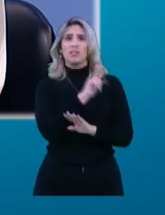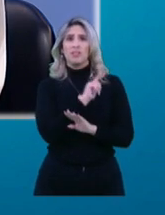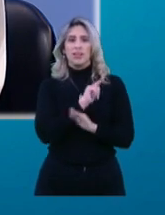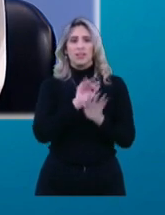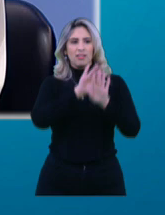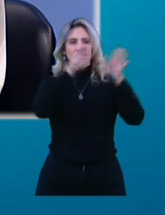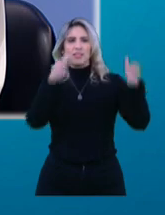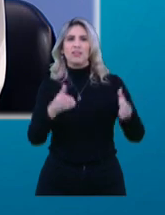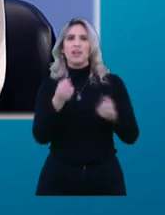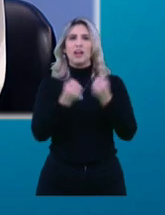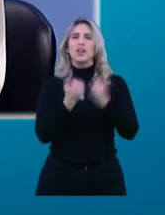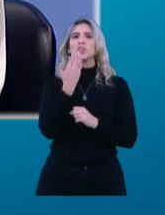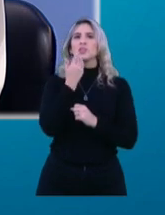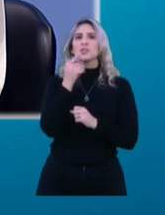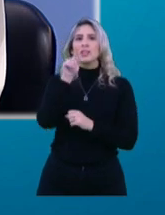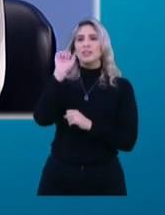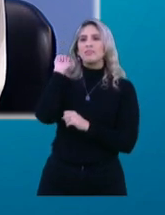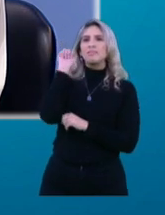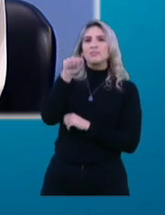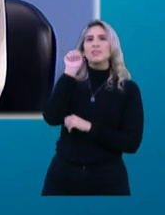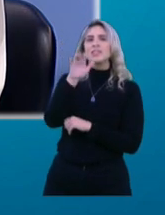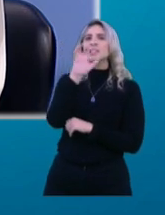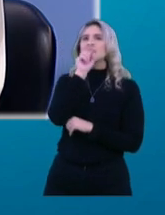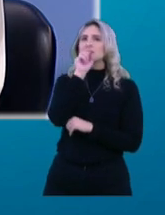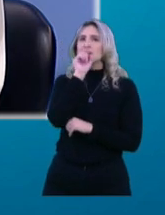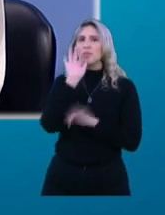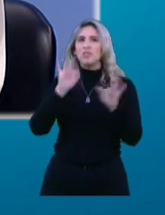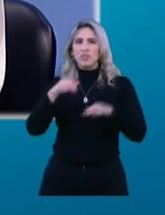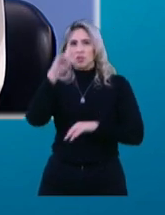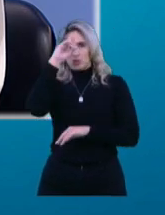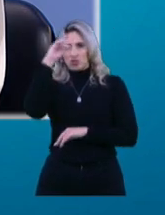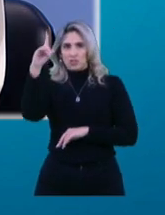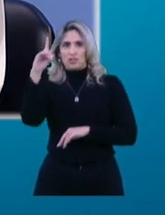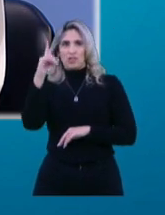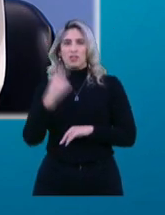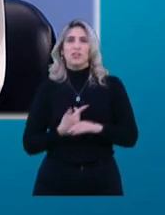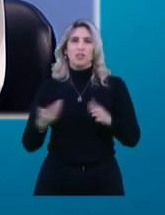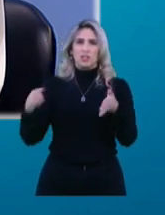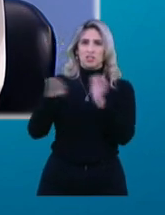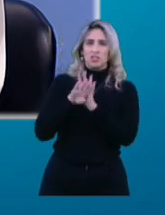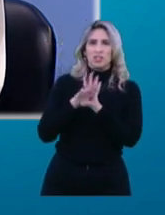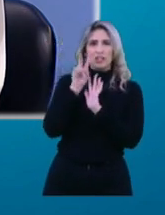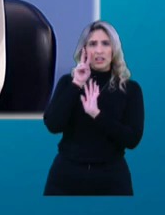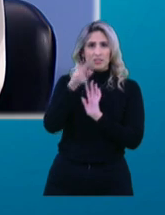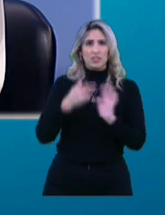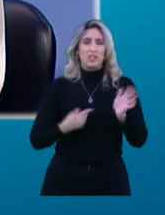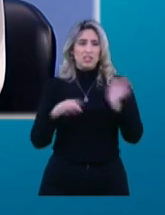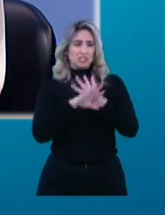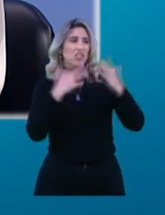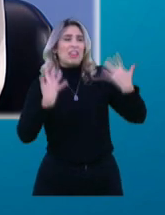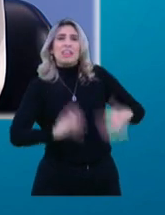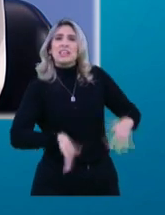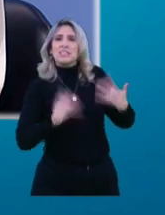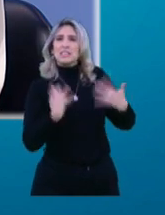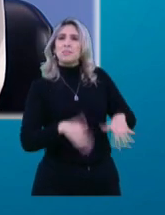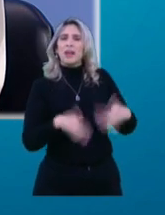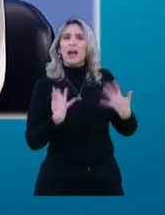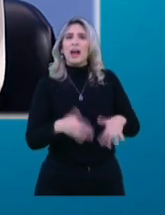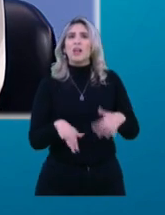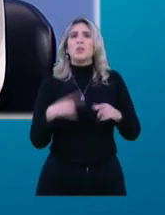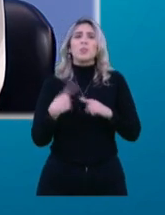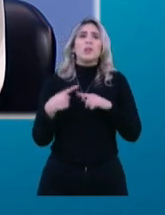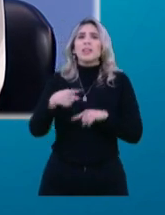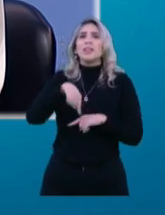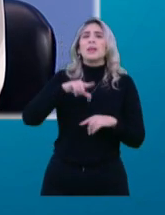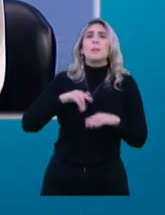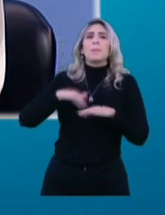truck. Ele bateu na minha porta no sábado, no fim do dia, quando eu cheguei em casa, ele viu que eu cheguei desesperado, porque ele